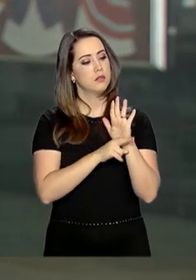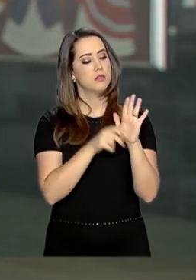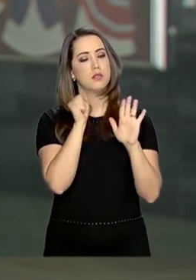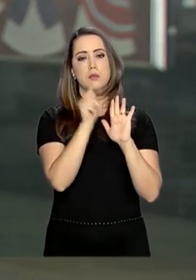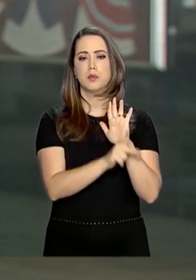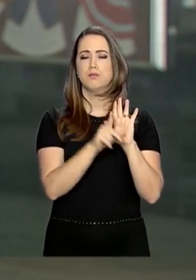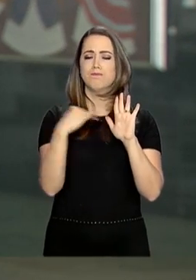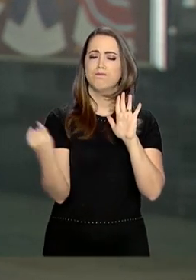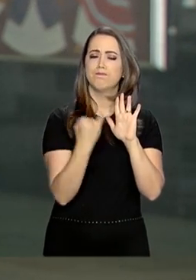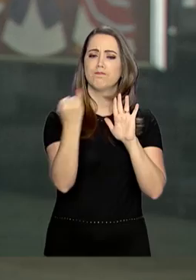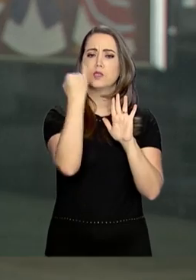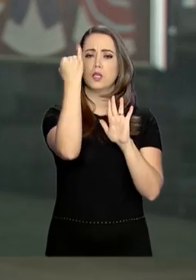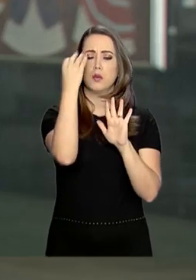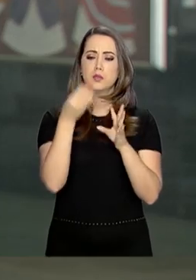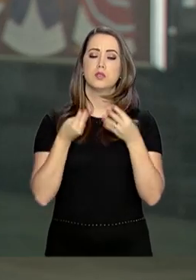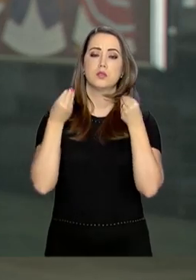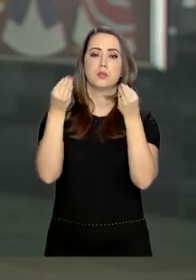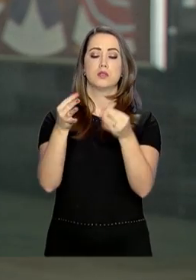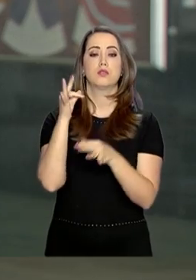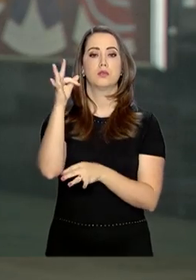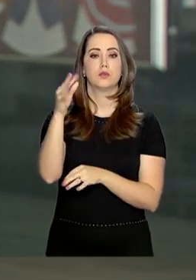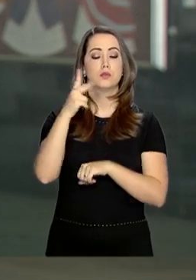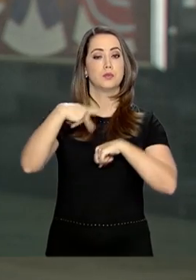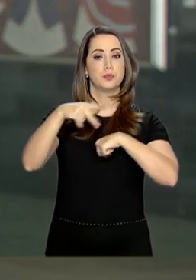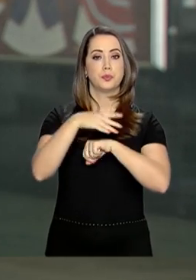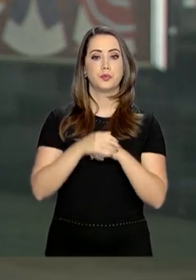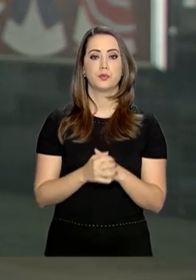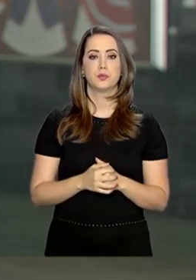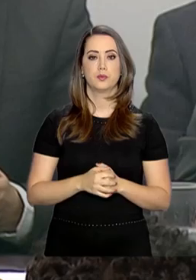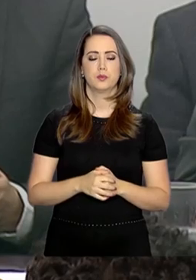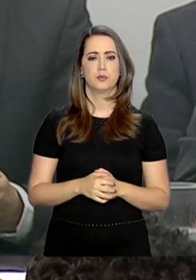são fundamentais para garantir o futuro do país.